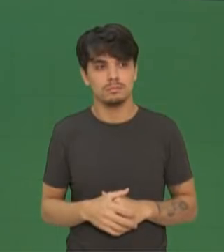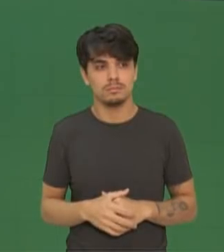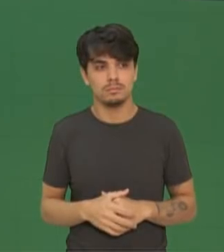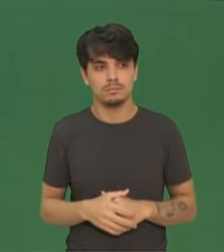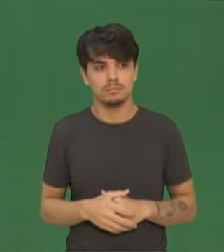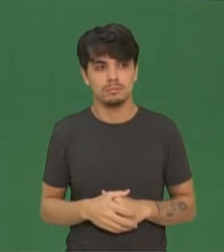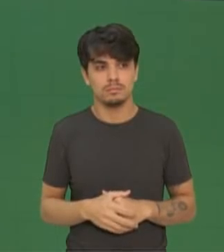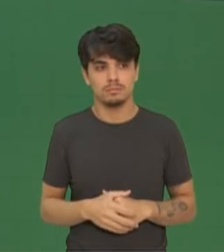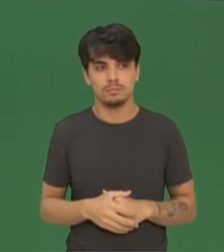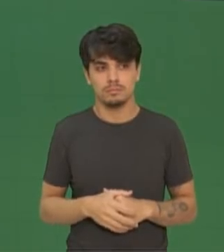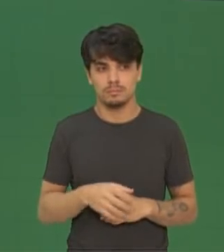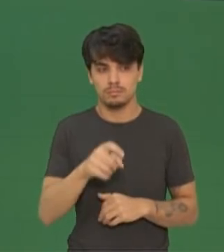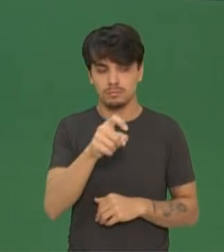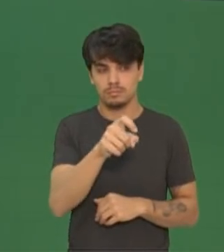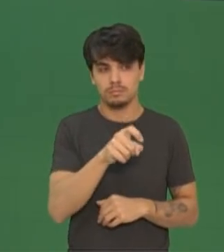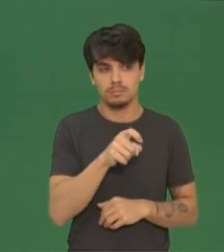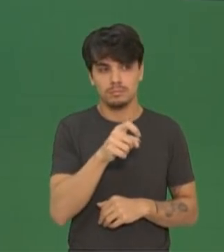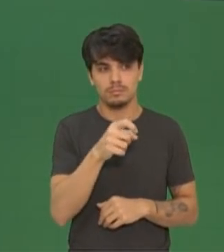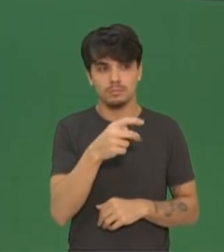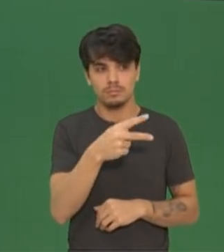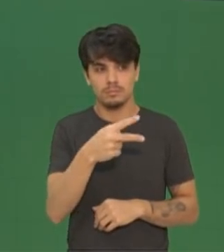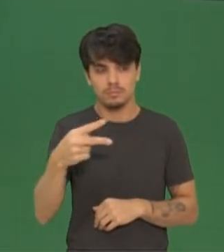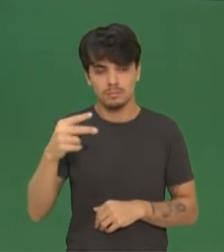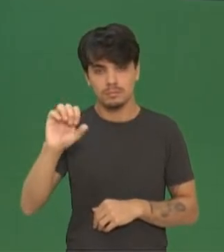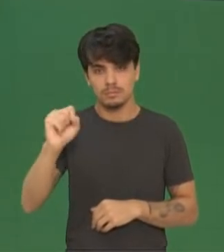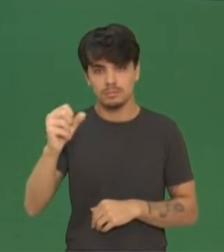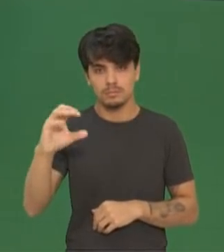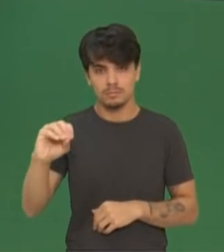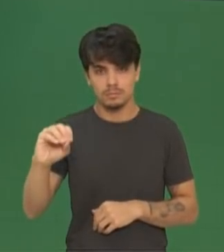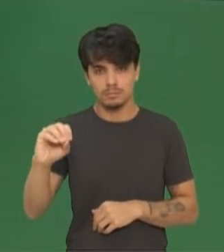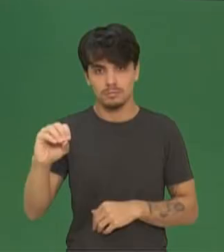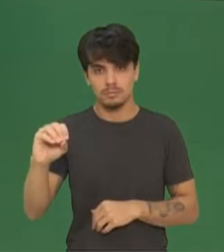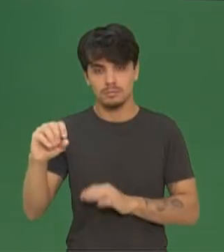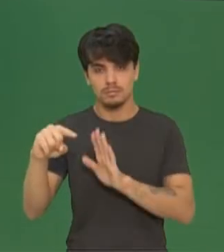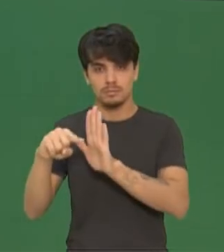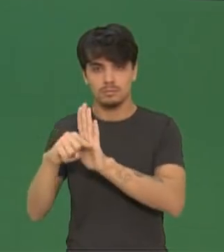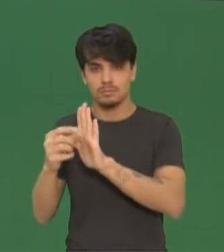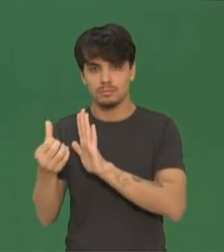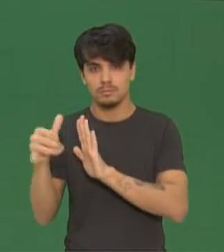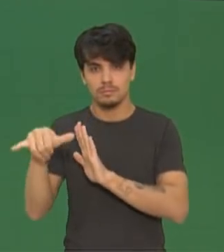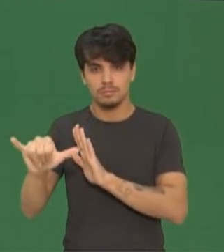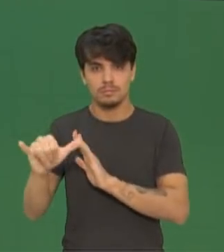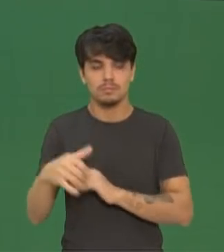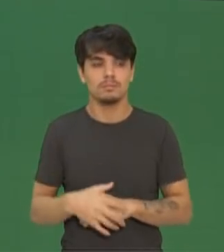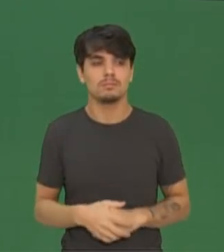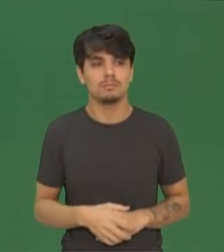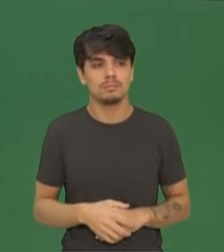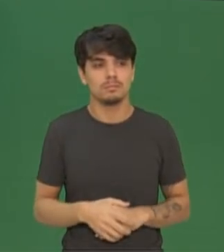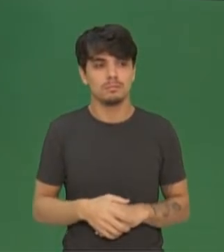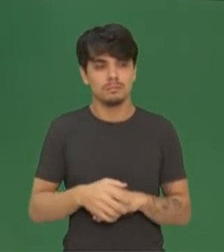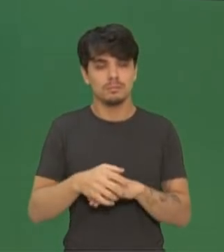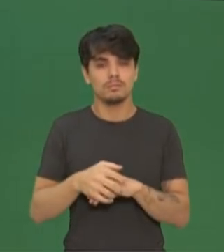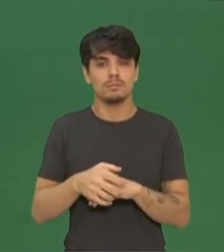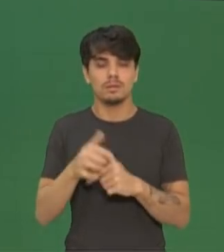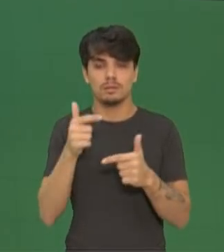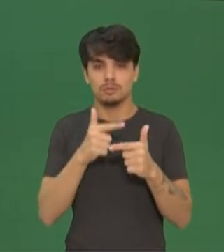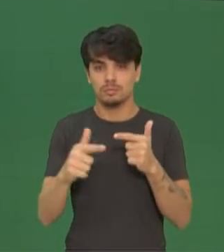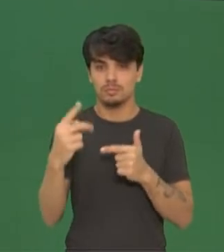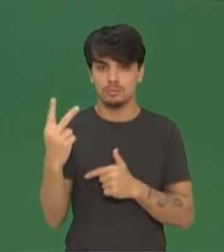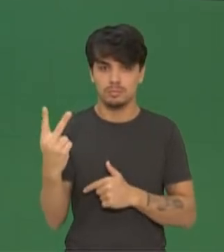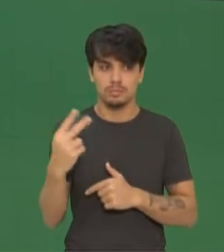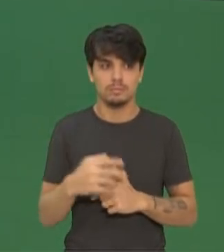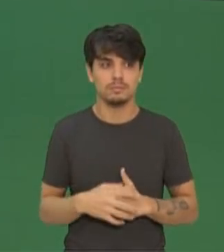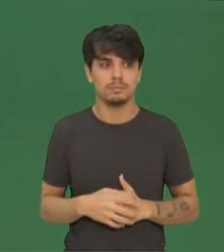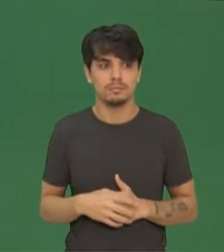divisão. 80 menos 6y divididos por